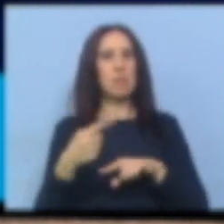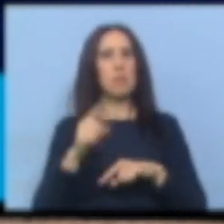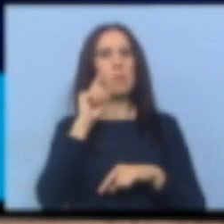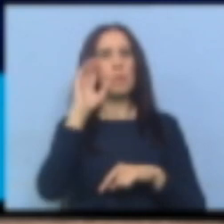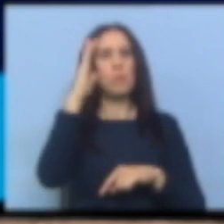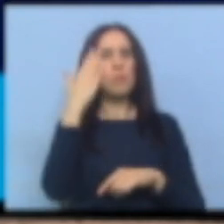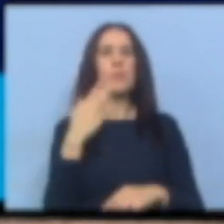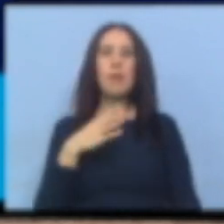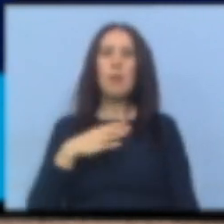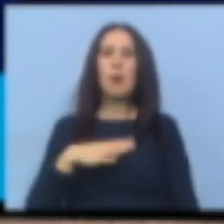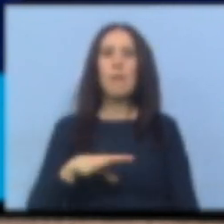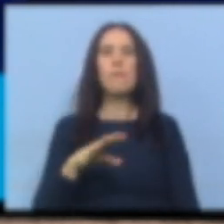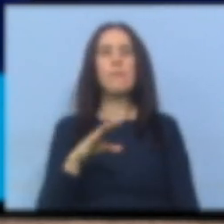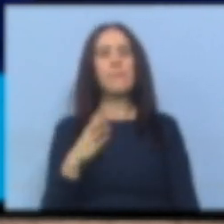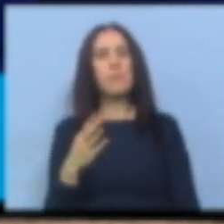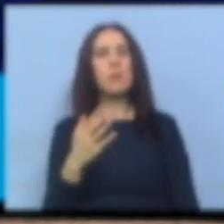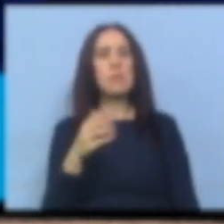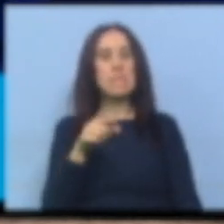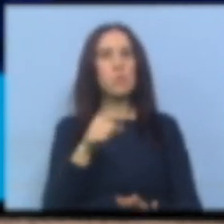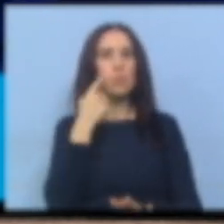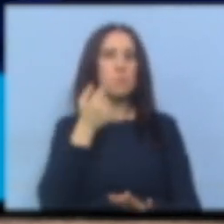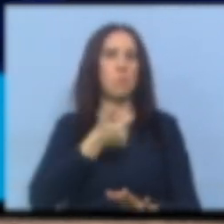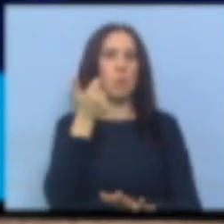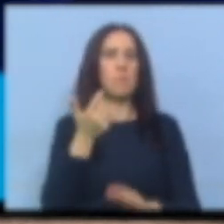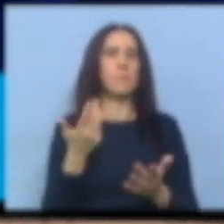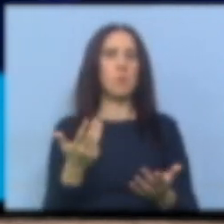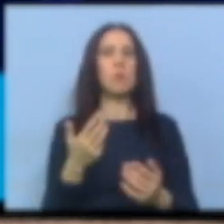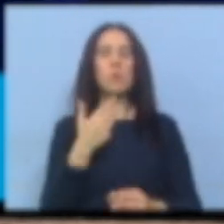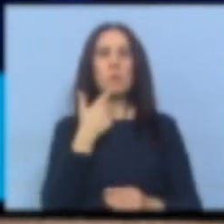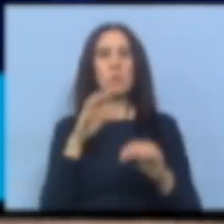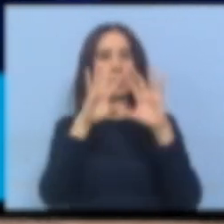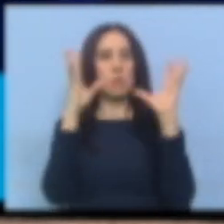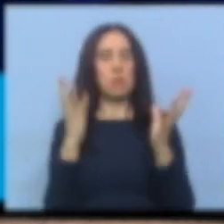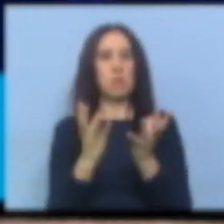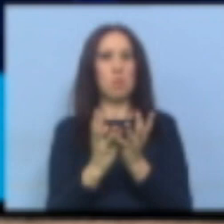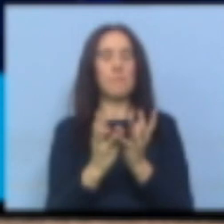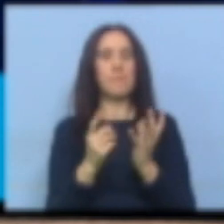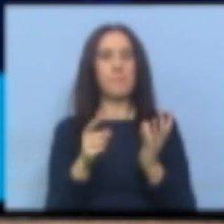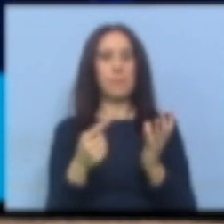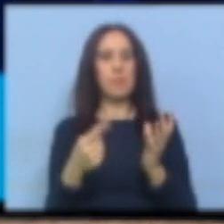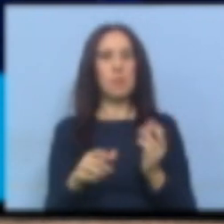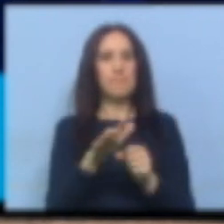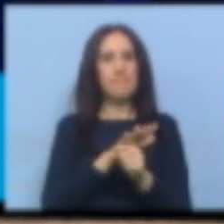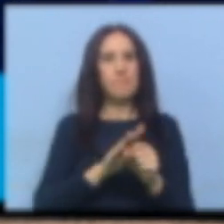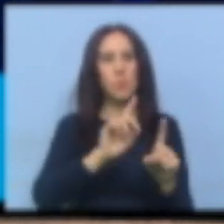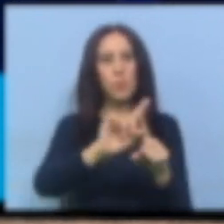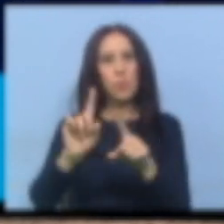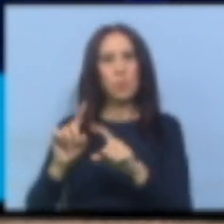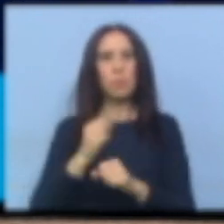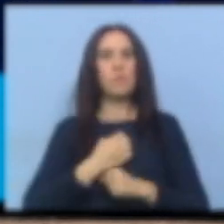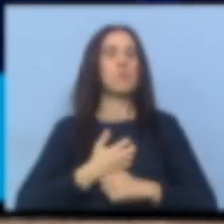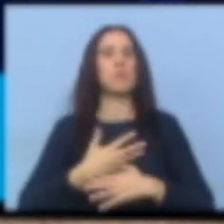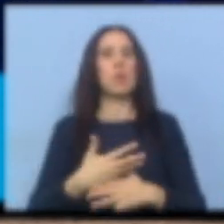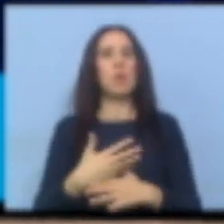e querem conhecer melhor isso. Portanto, eu diria que de uma maneira geral essas esferas de ação profissional estão